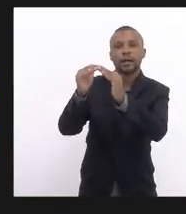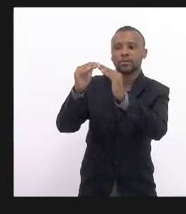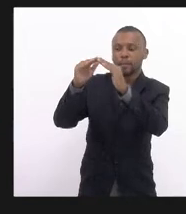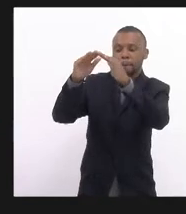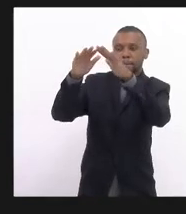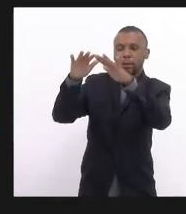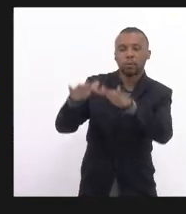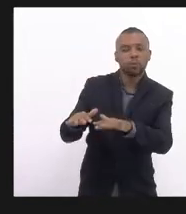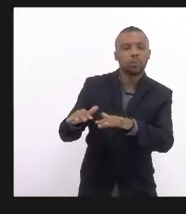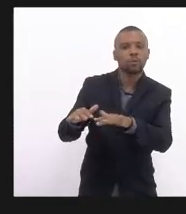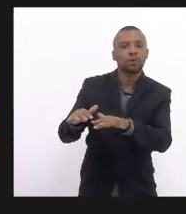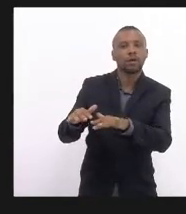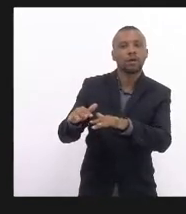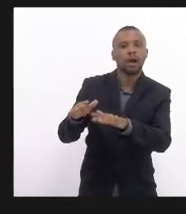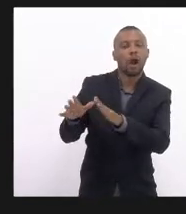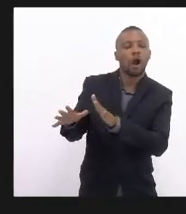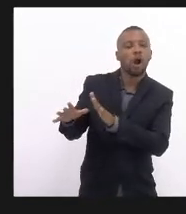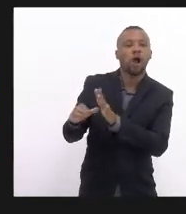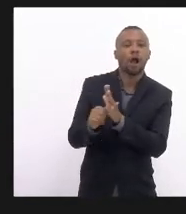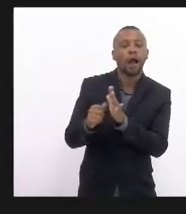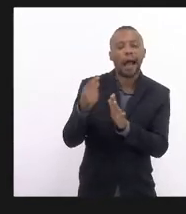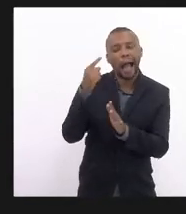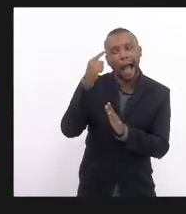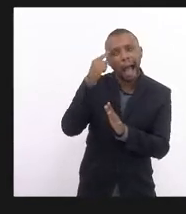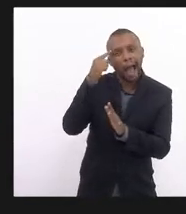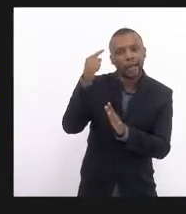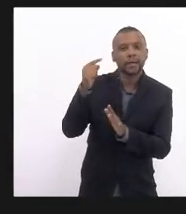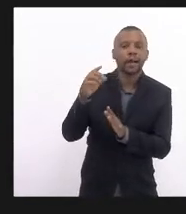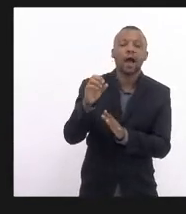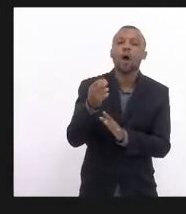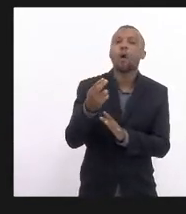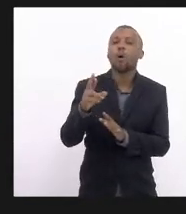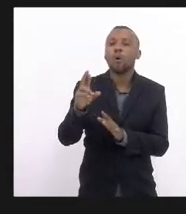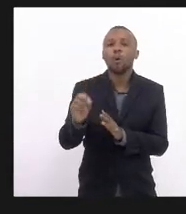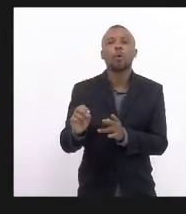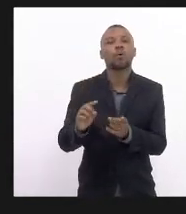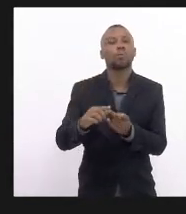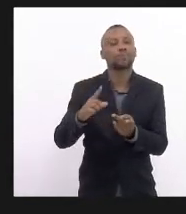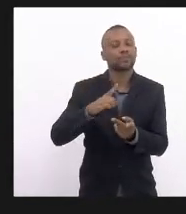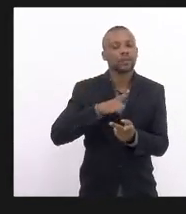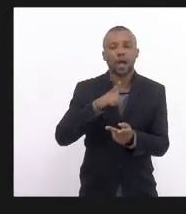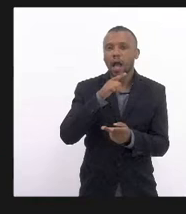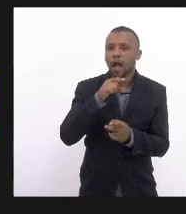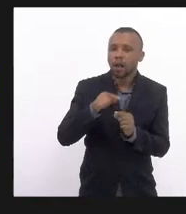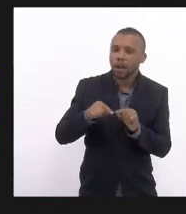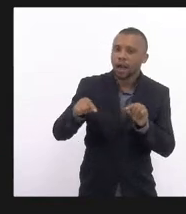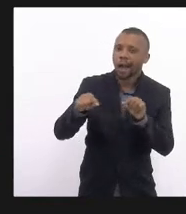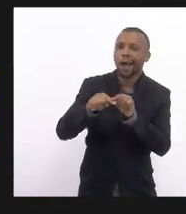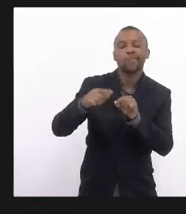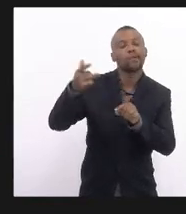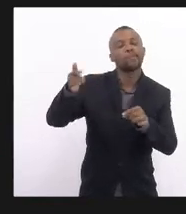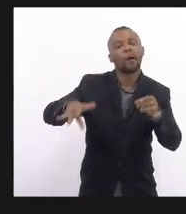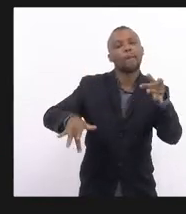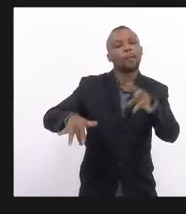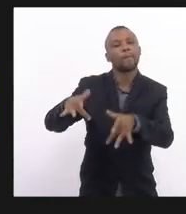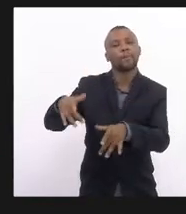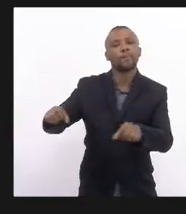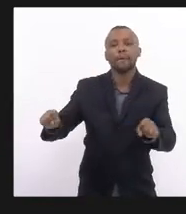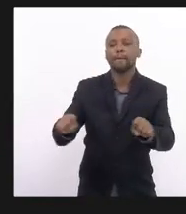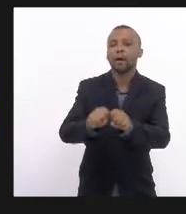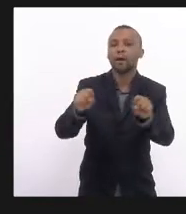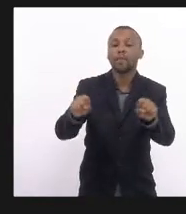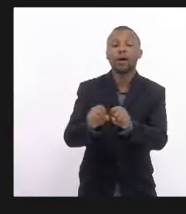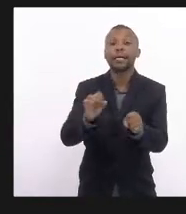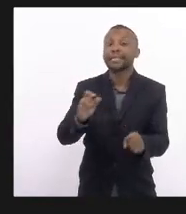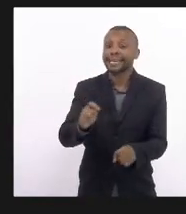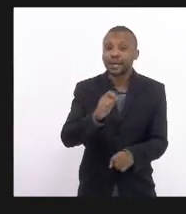ouro. Portais foram jogados fora, ou tinha um lago, piscina, tudo lá foi destruído. Então, se não tiver uma